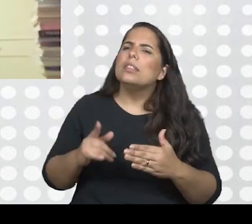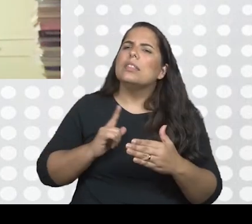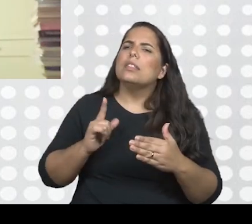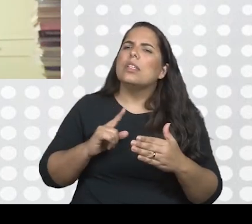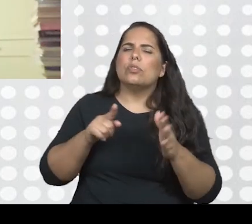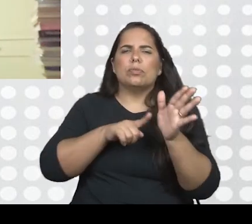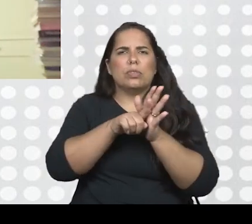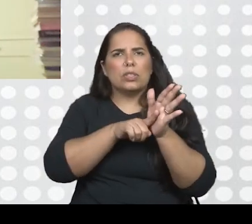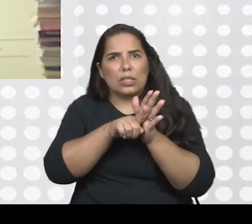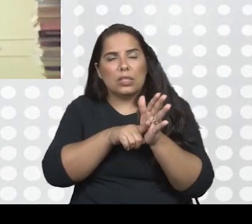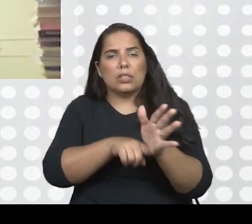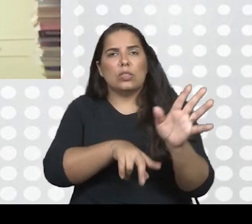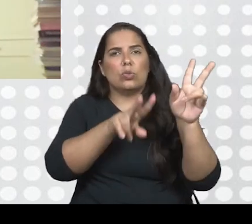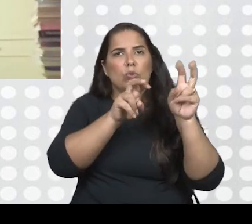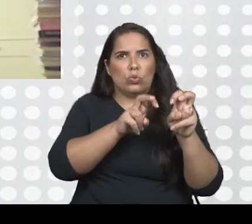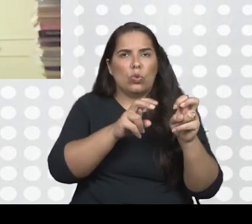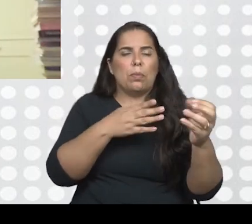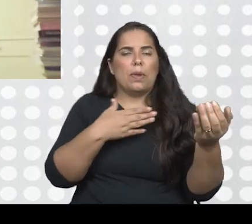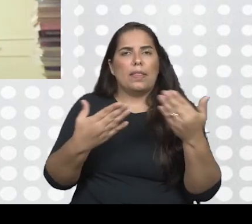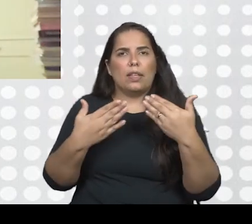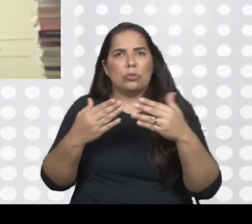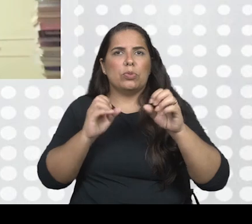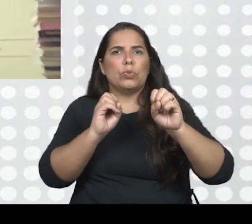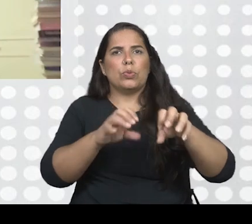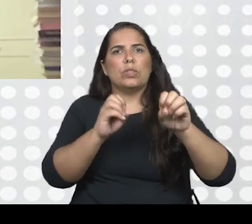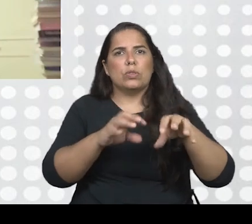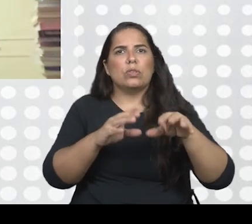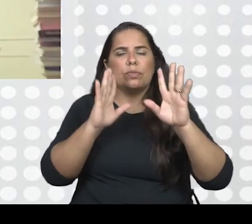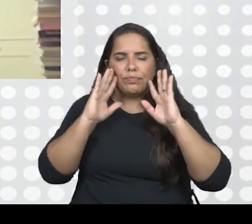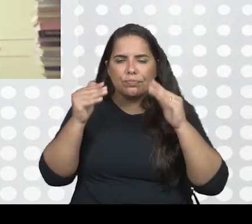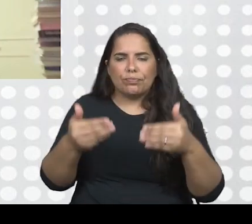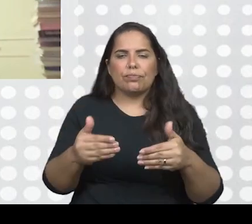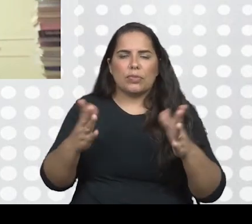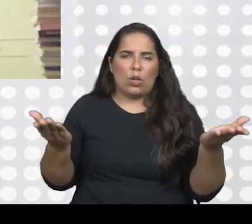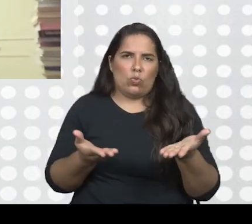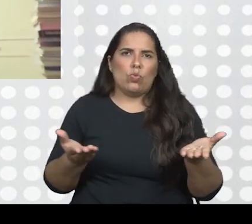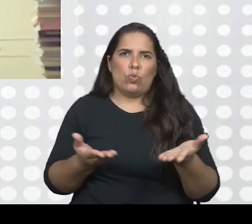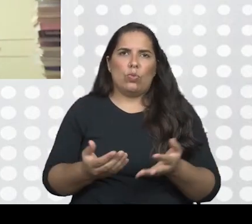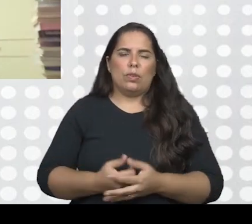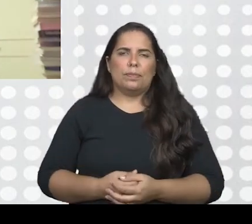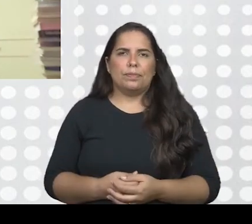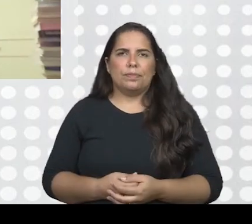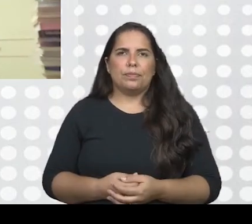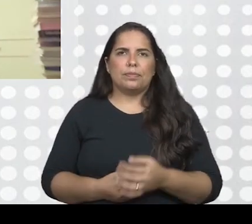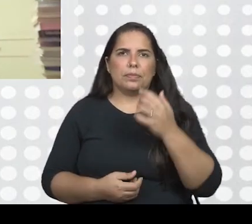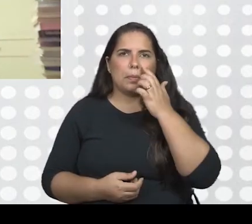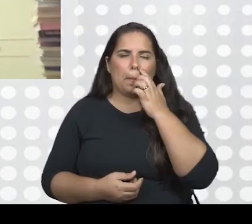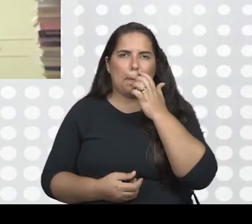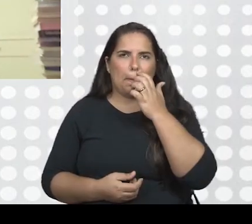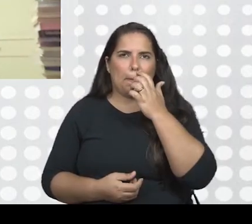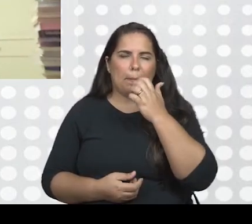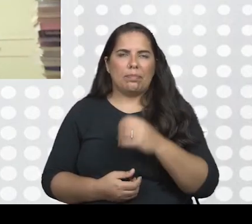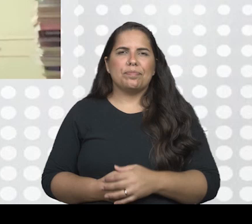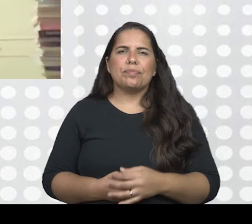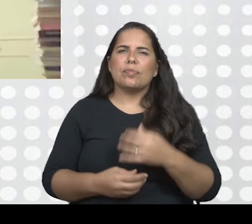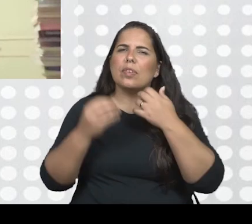suas pesquisas, sobre o atendimento educacional especializado na atualidade? Bem, eu